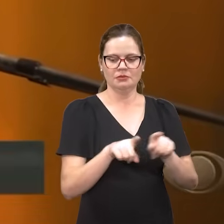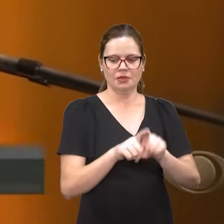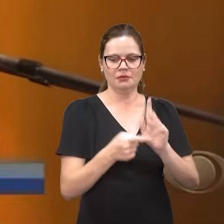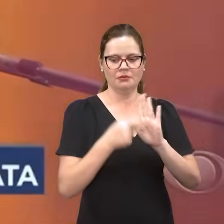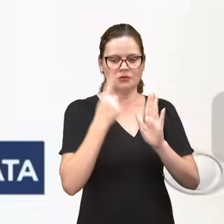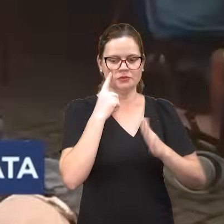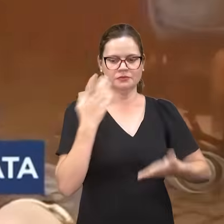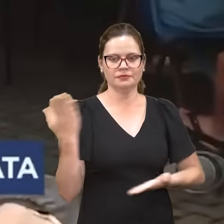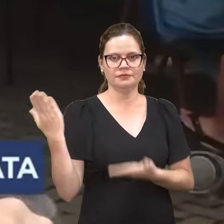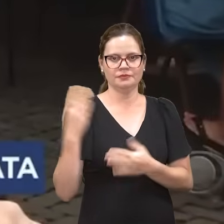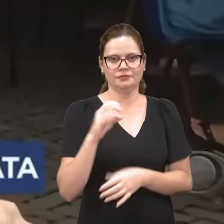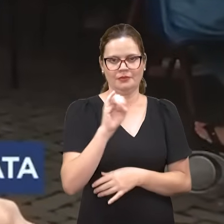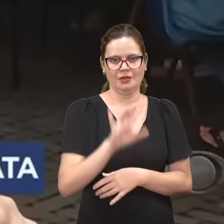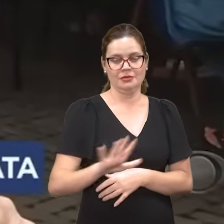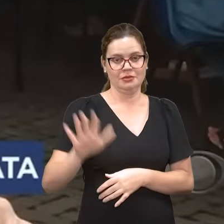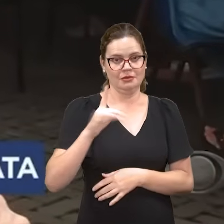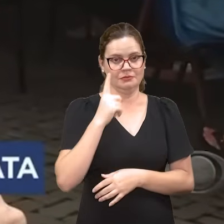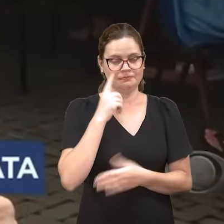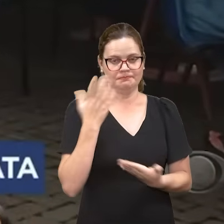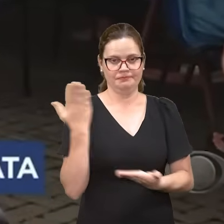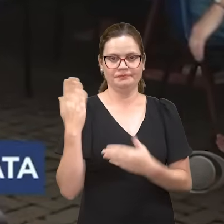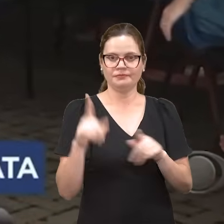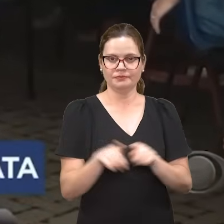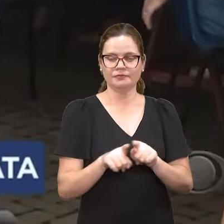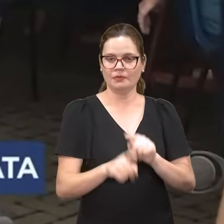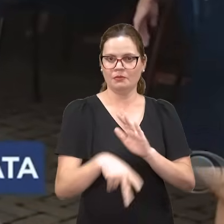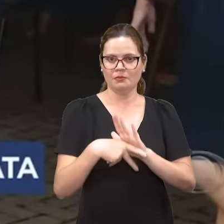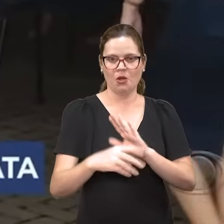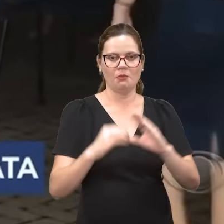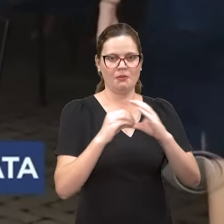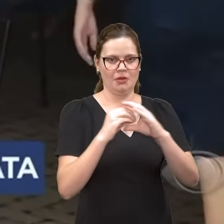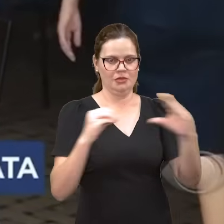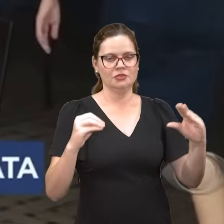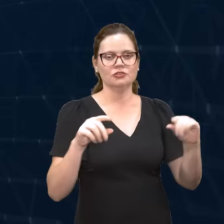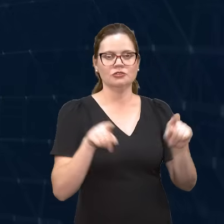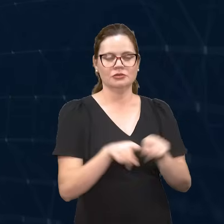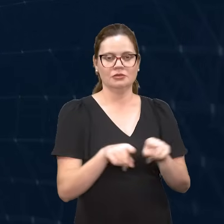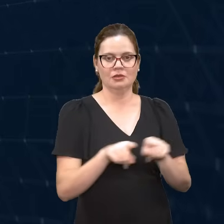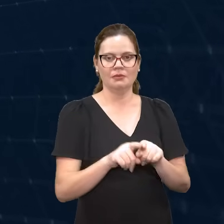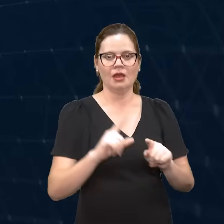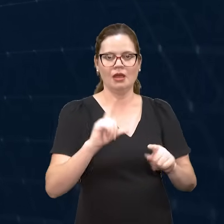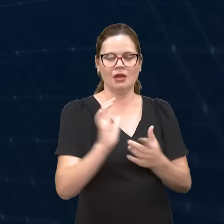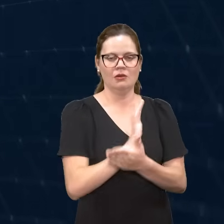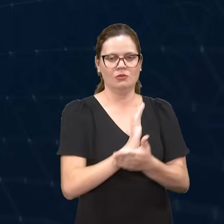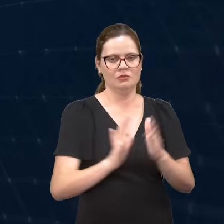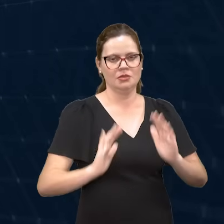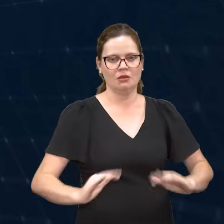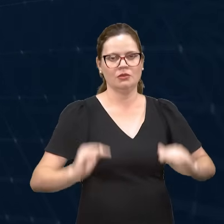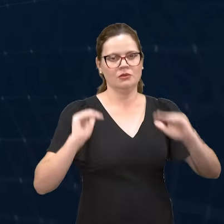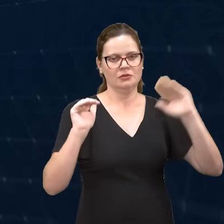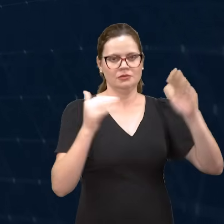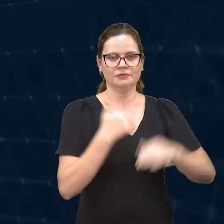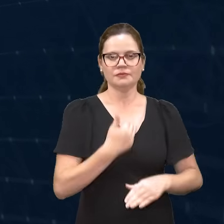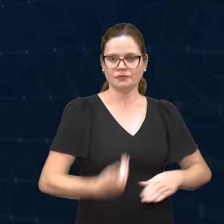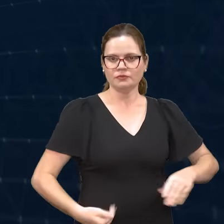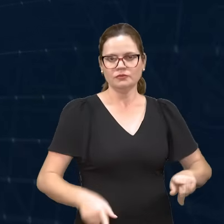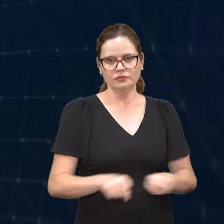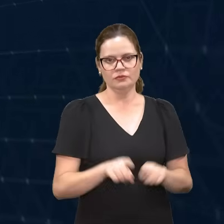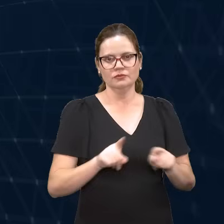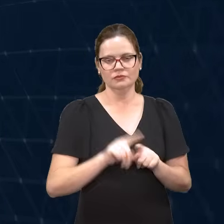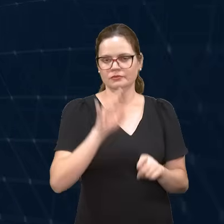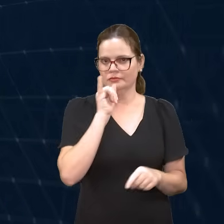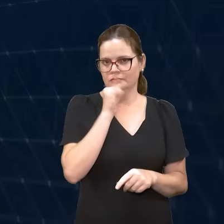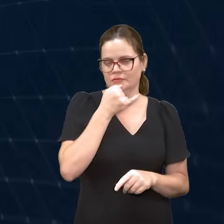Essas imagens agora são reportagem que foi veiculada pela Band. Além disso, autoridades também lamentaram o falecimento do